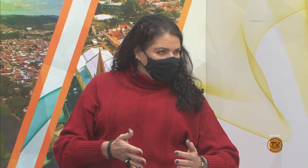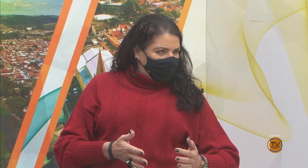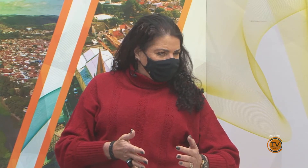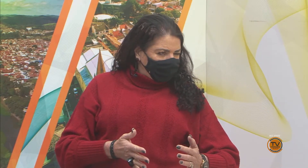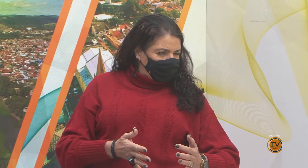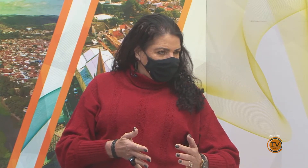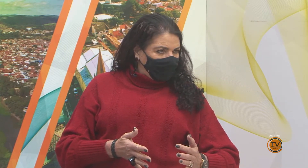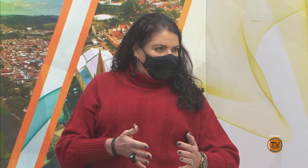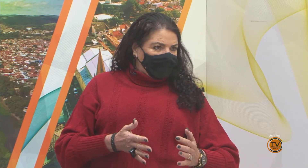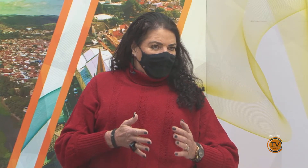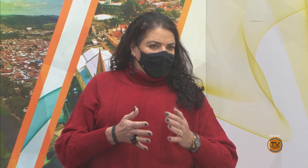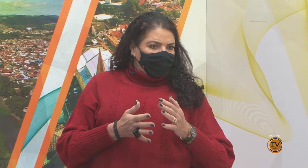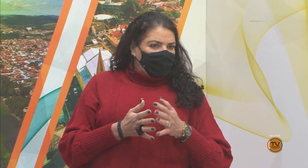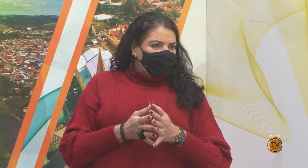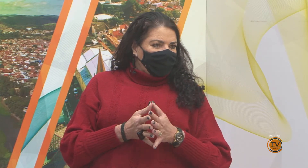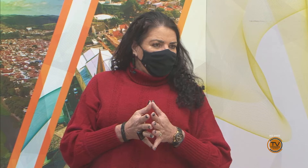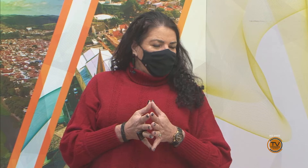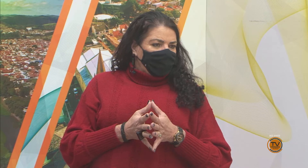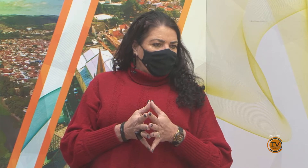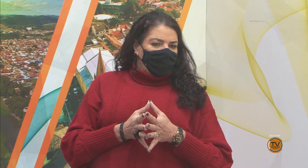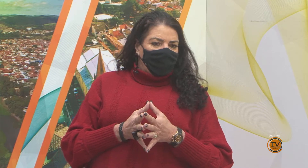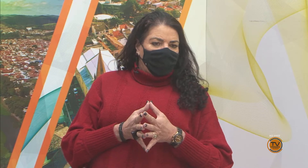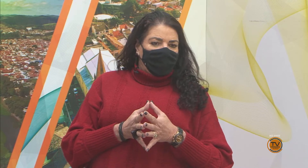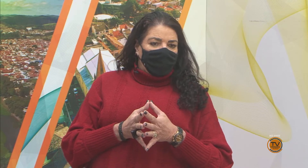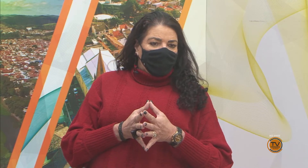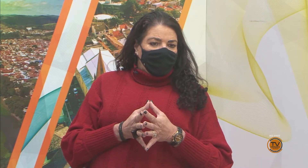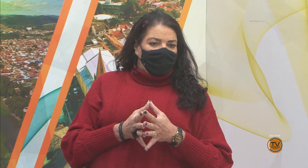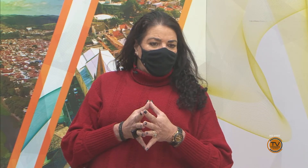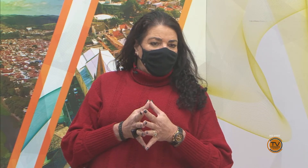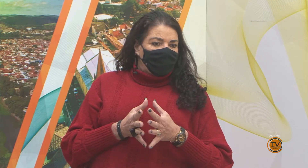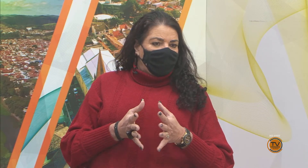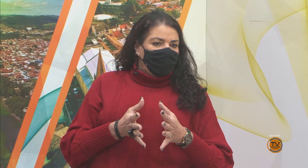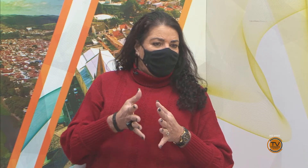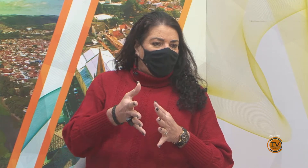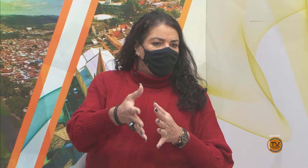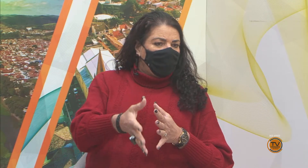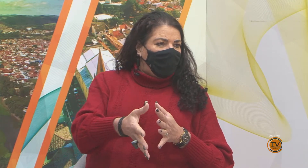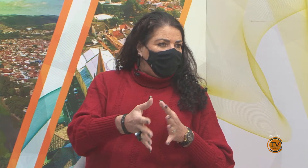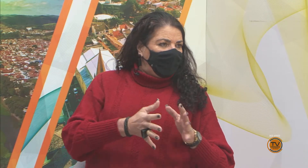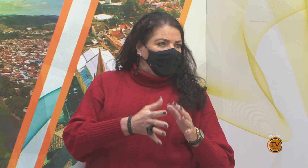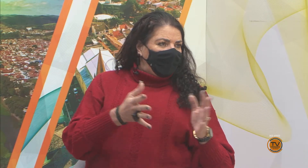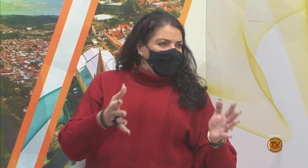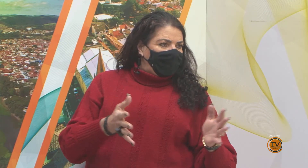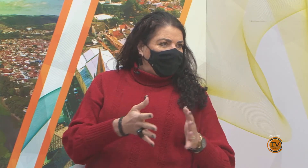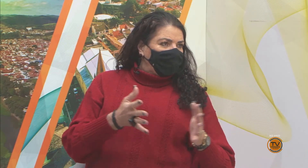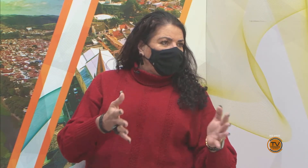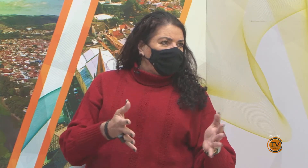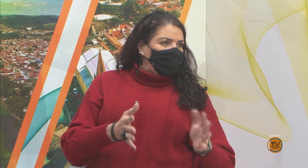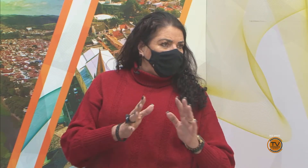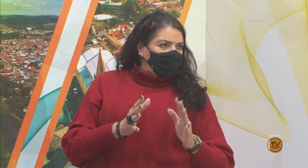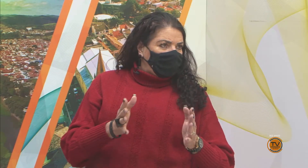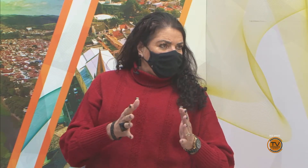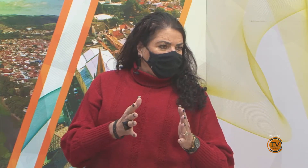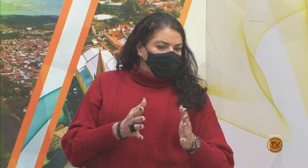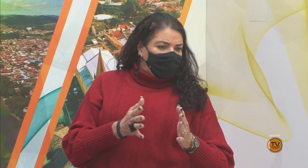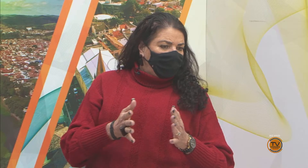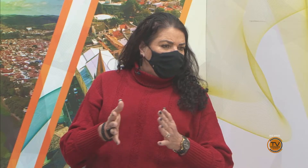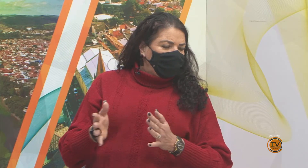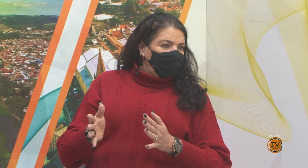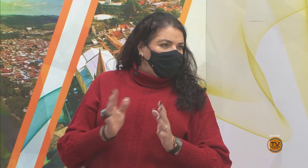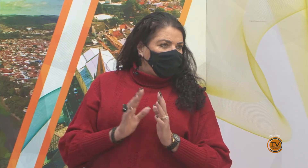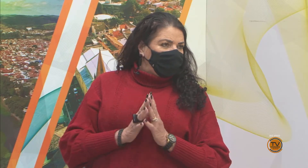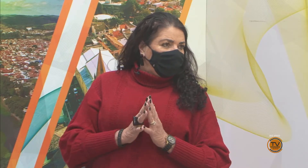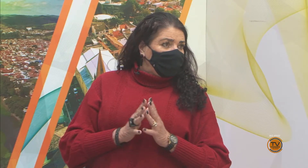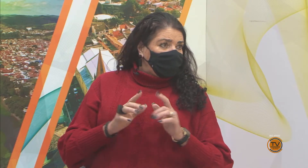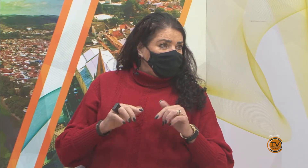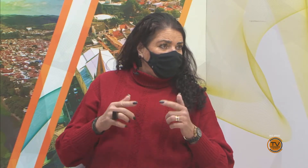das unidades, né? Não adianta ele, por exemplo, ir lá na peixaria e autuar a pessoa não estar